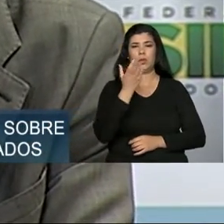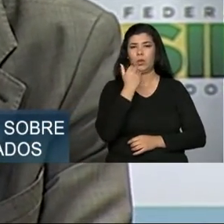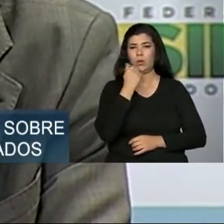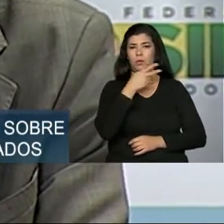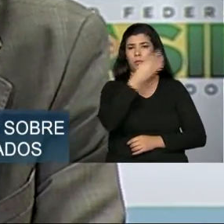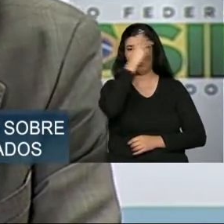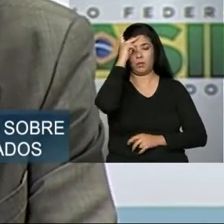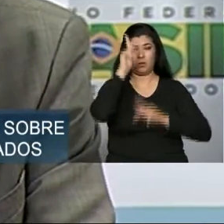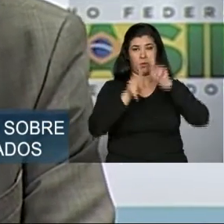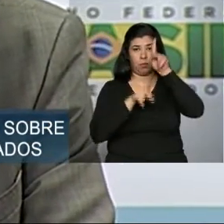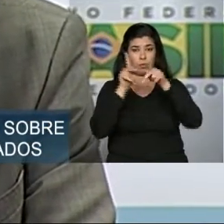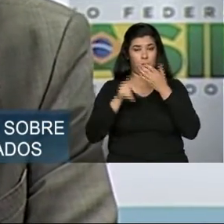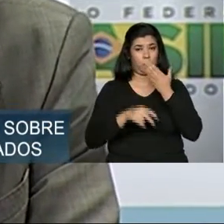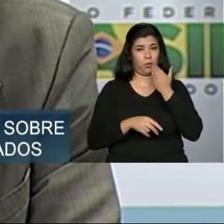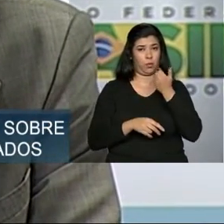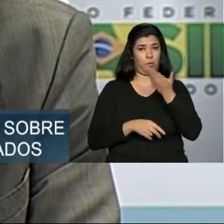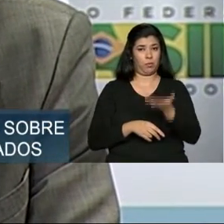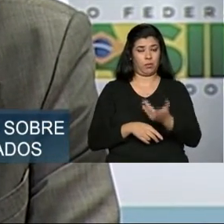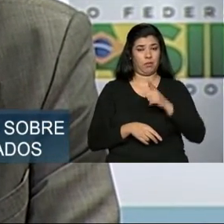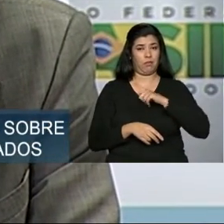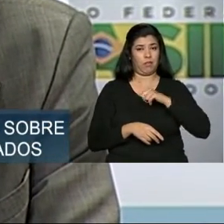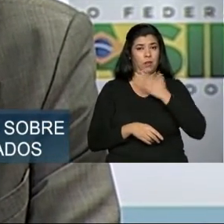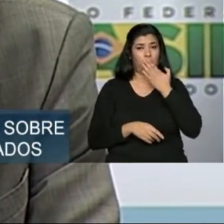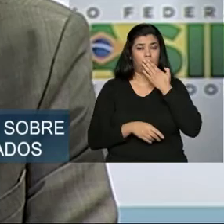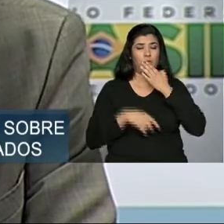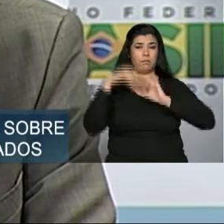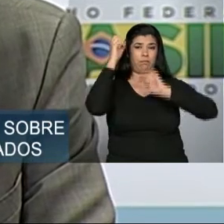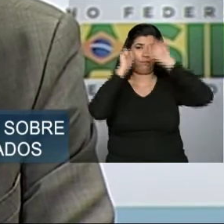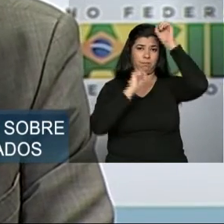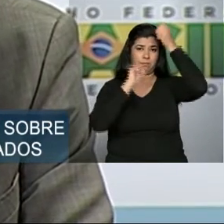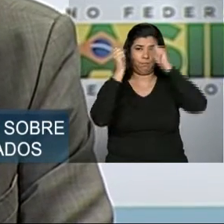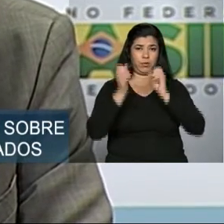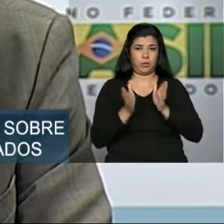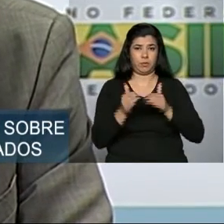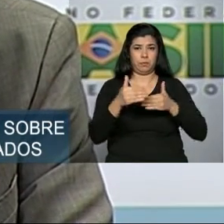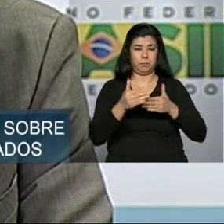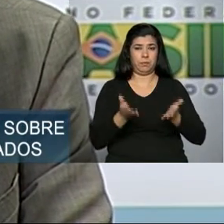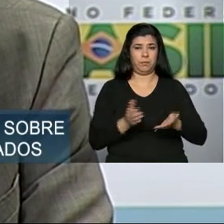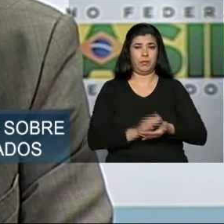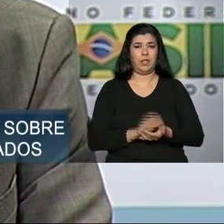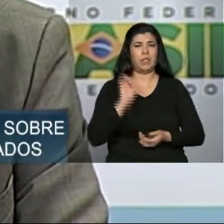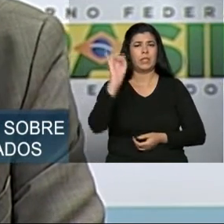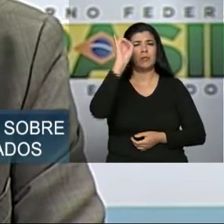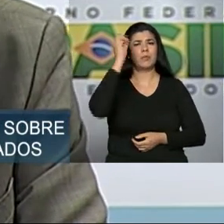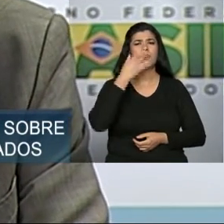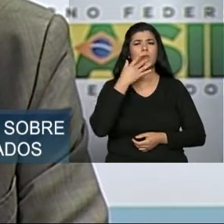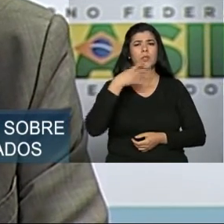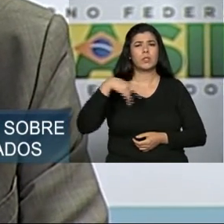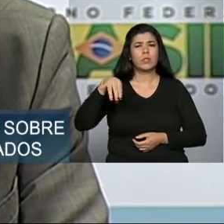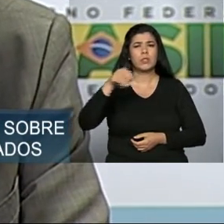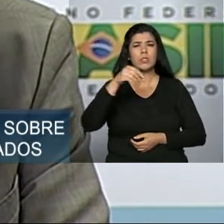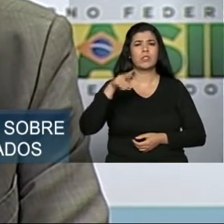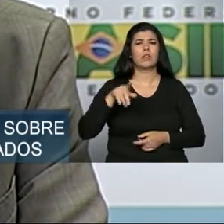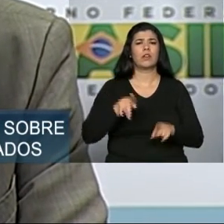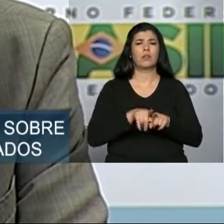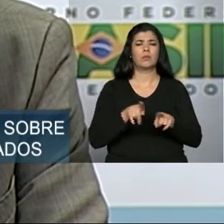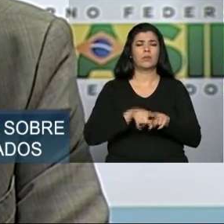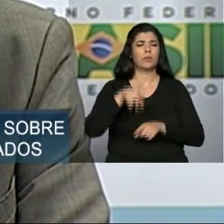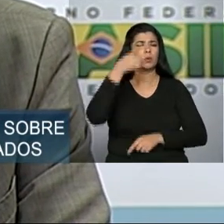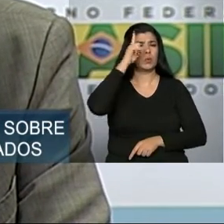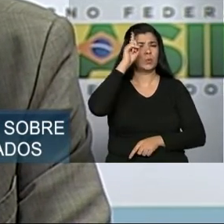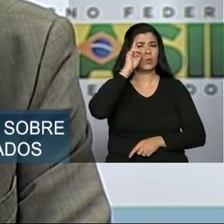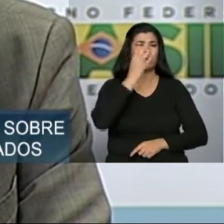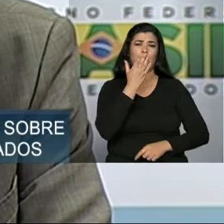nossa população, são alimentos industrializados. Mas uma parte importante do sal ingerido, do sódio ingerido